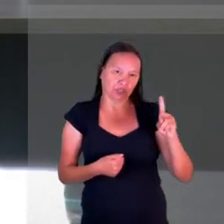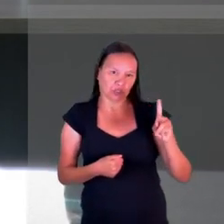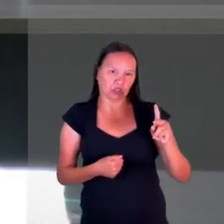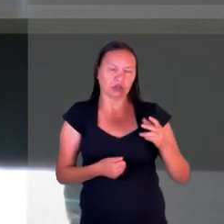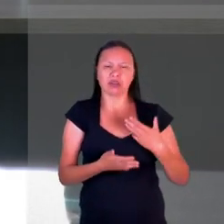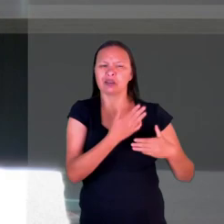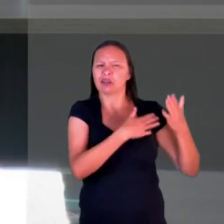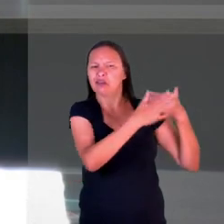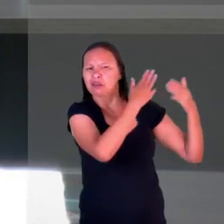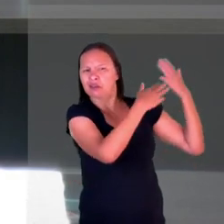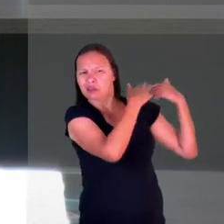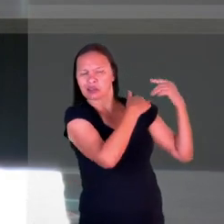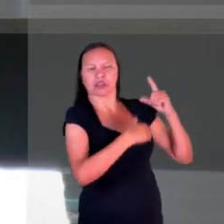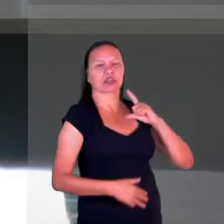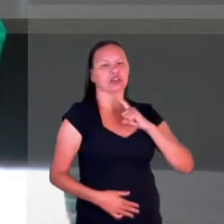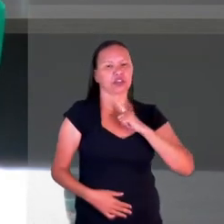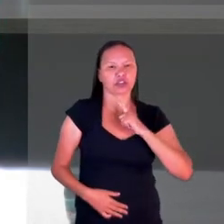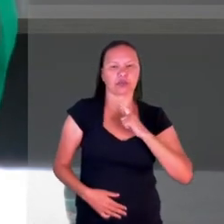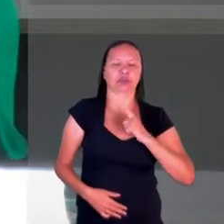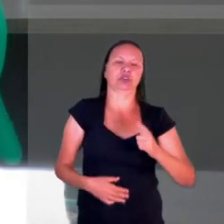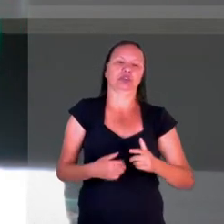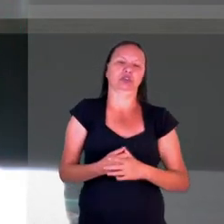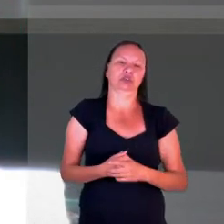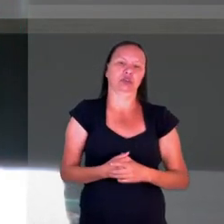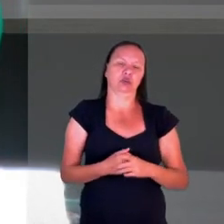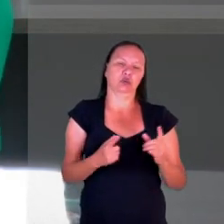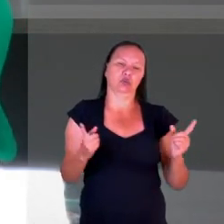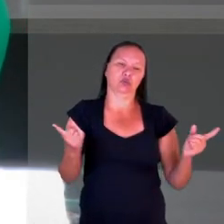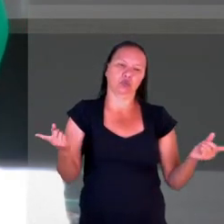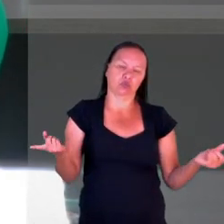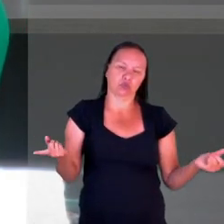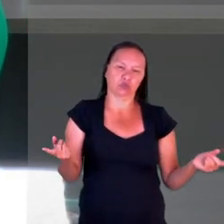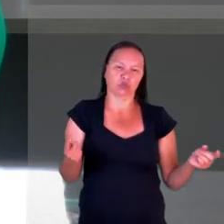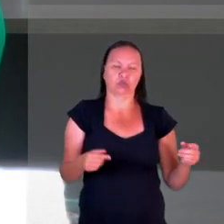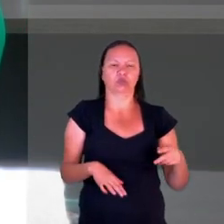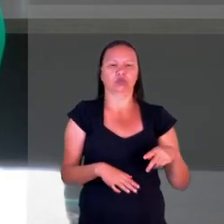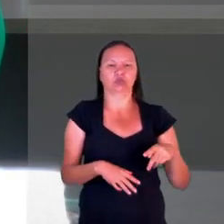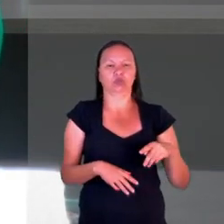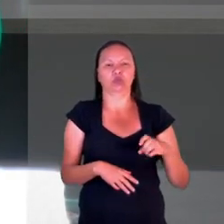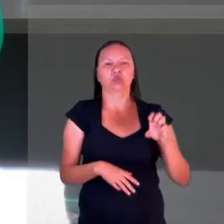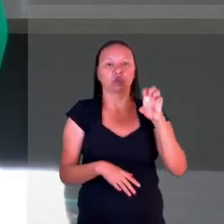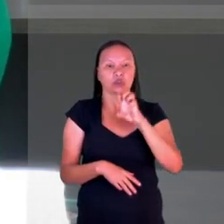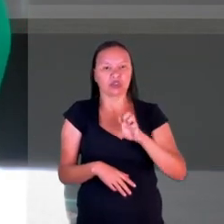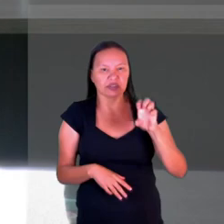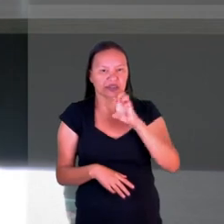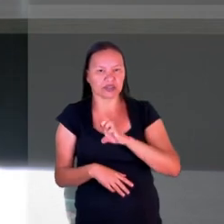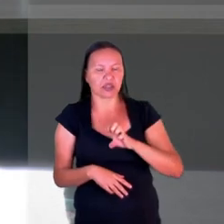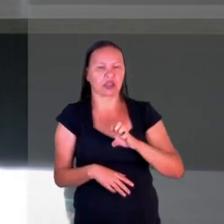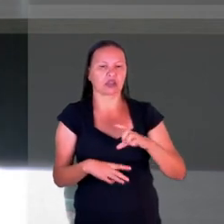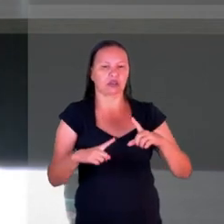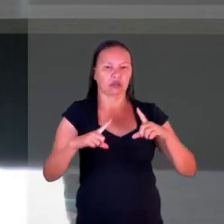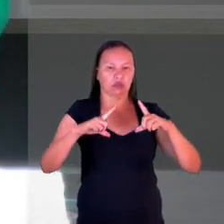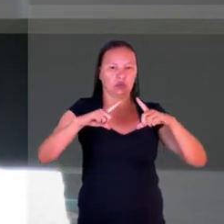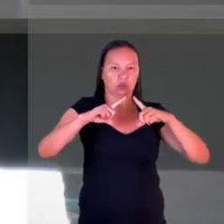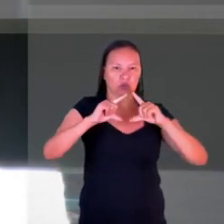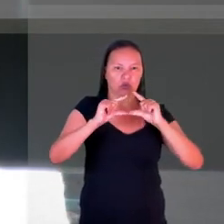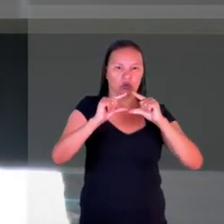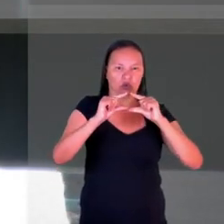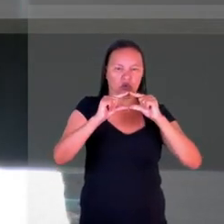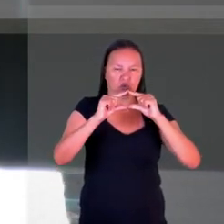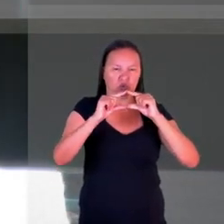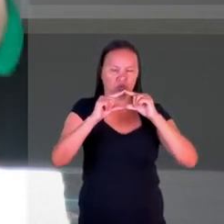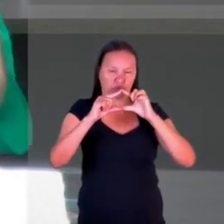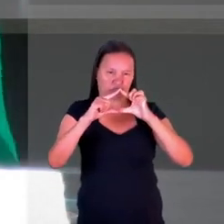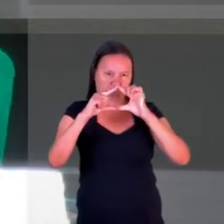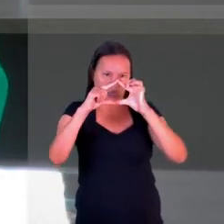nós se antes nós tínhamos assim o estado no triângulo né o mercado e a sociedade hoje isso se